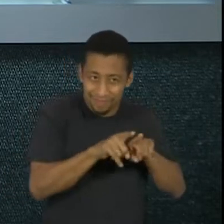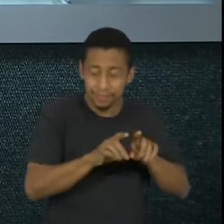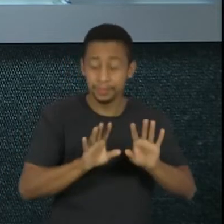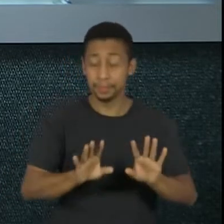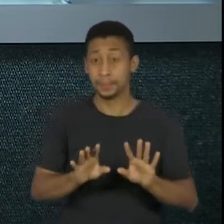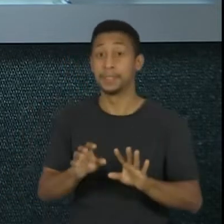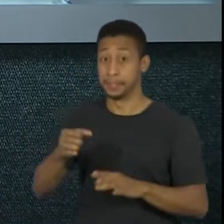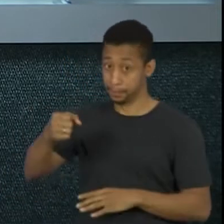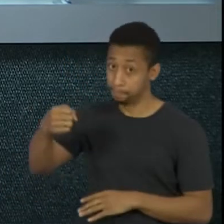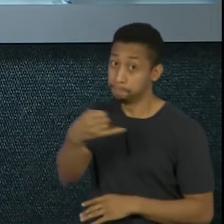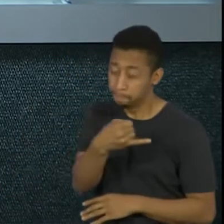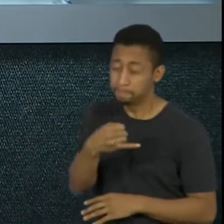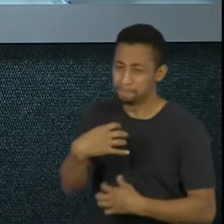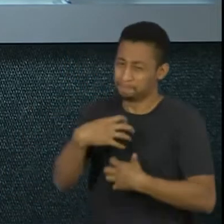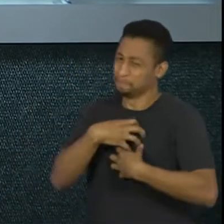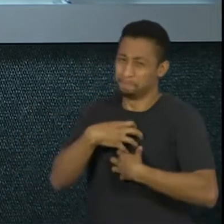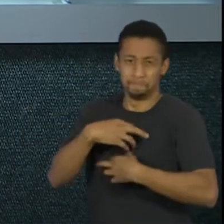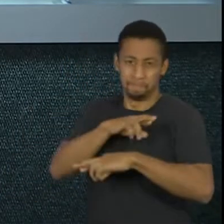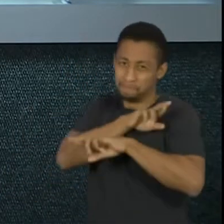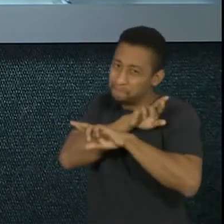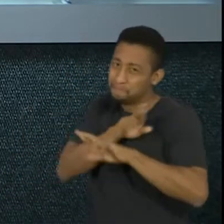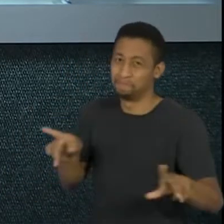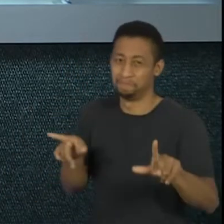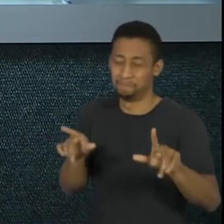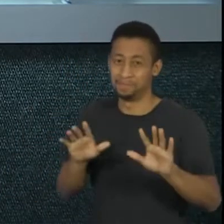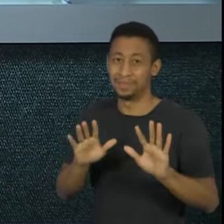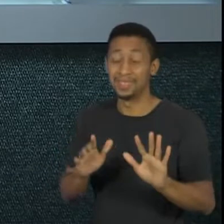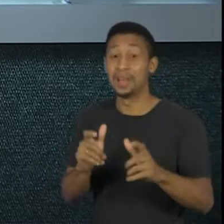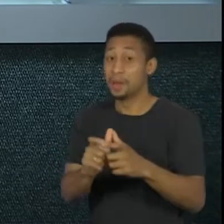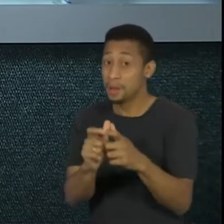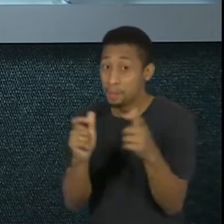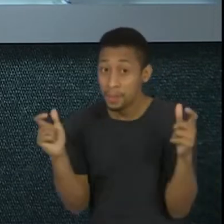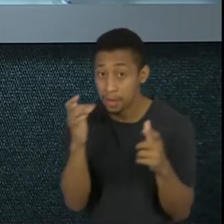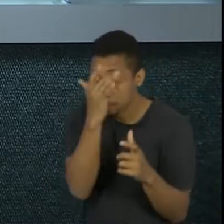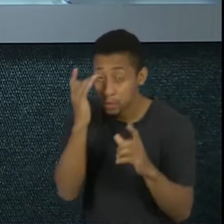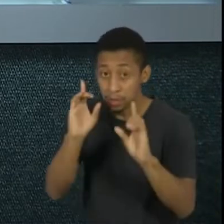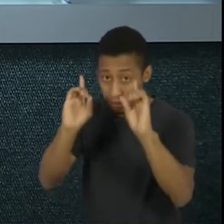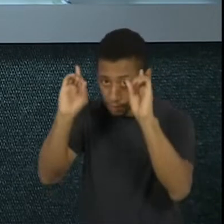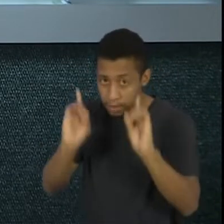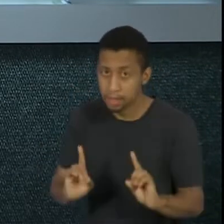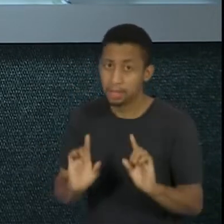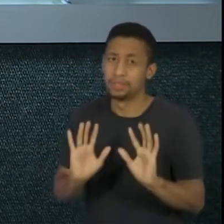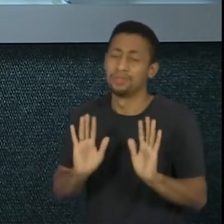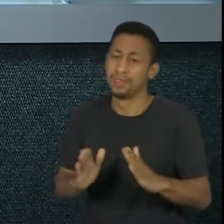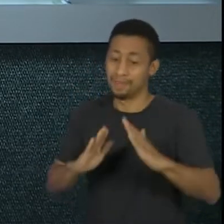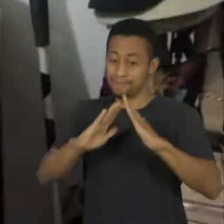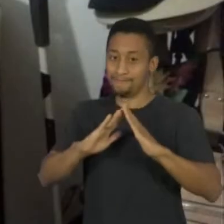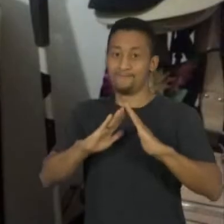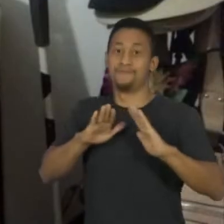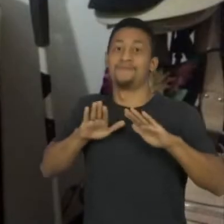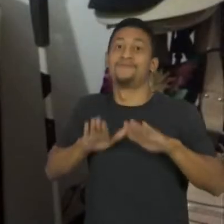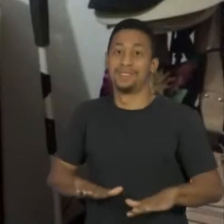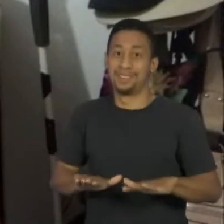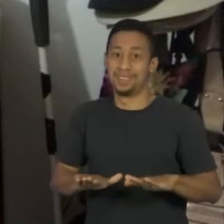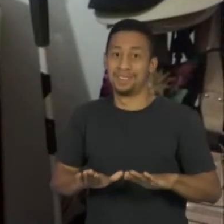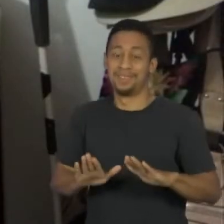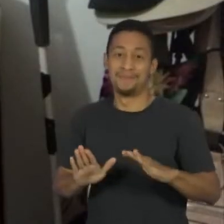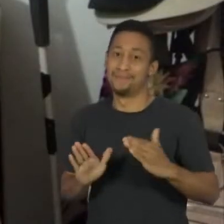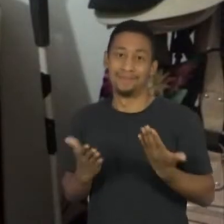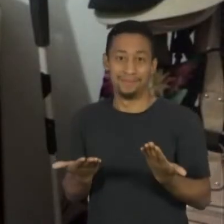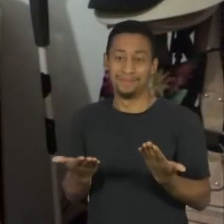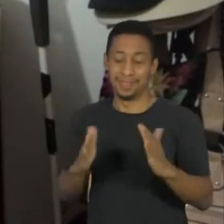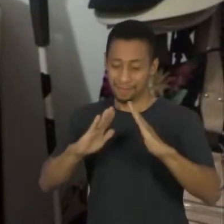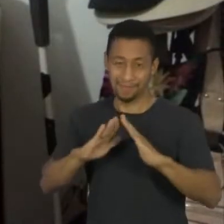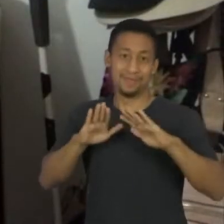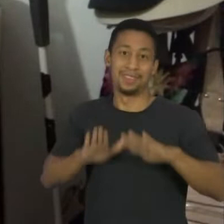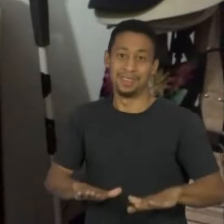diferente. De certo modo, né, muitas pessoas com deficiência já ficam enclausuradas em casa, né, Aldo? De certa maneira, é uma experiência